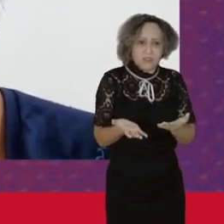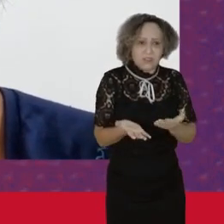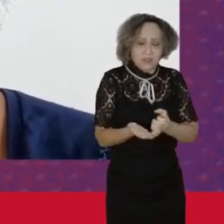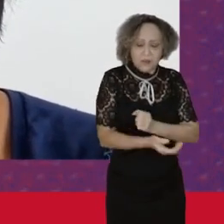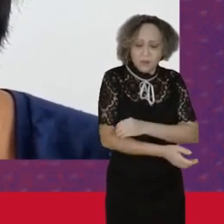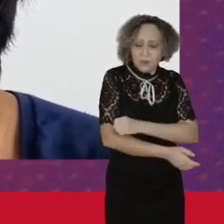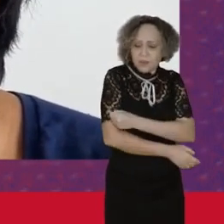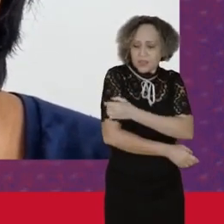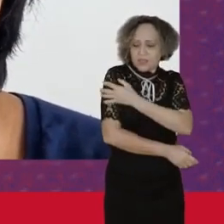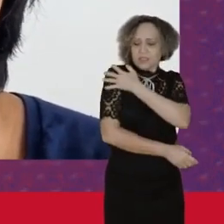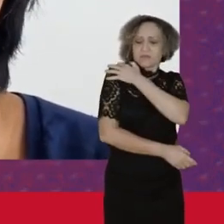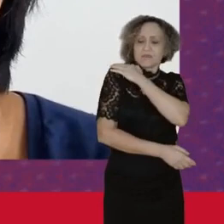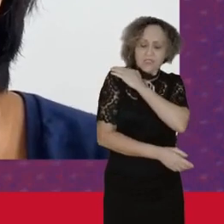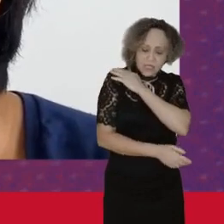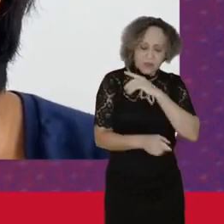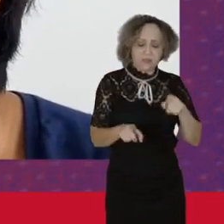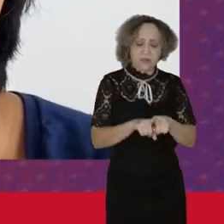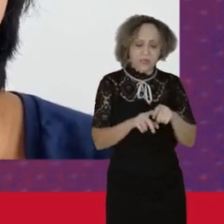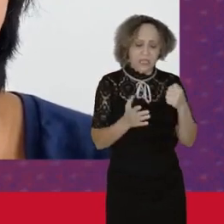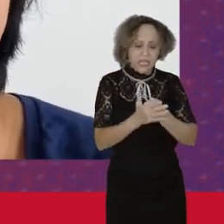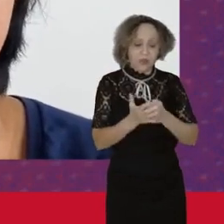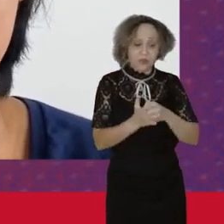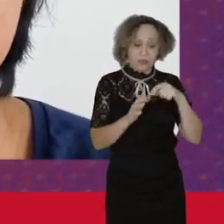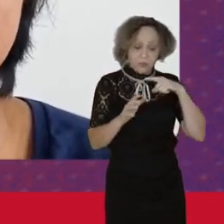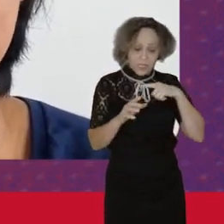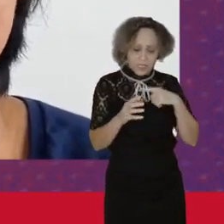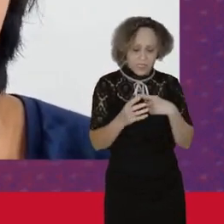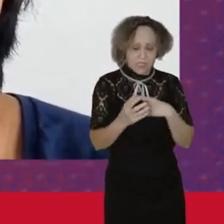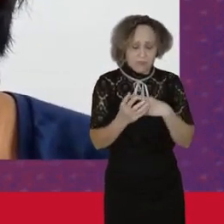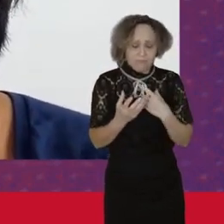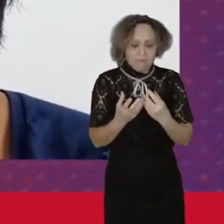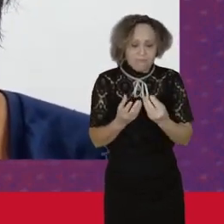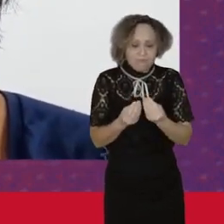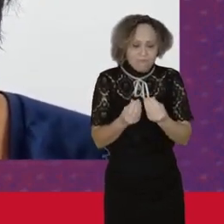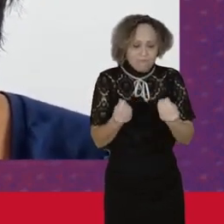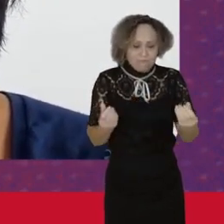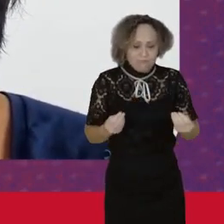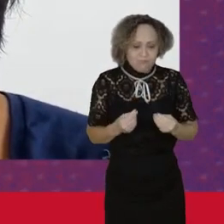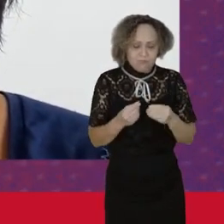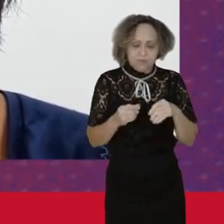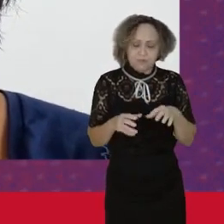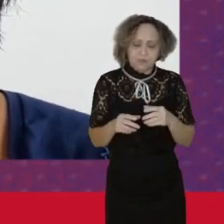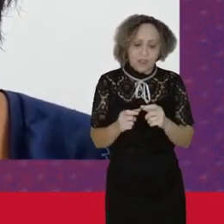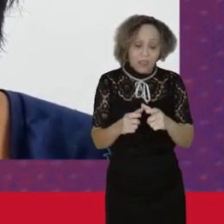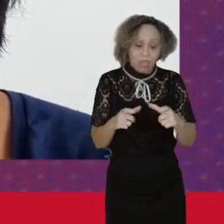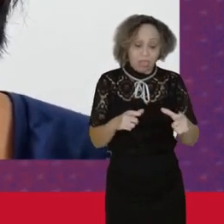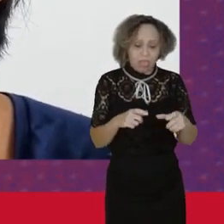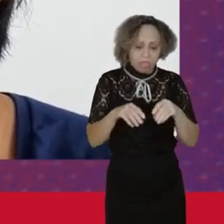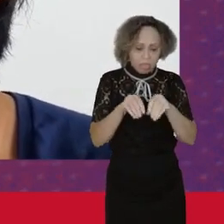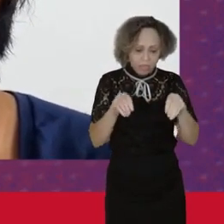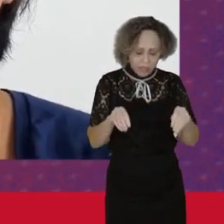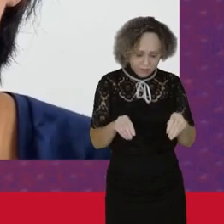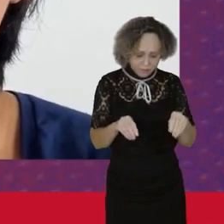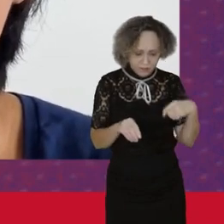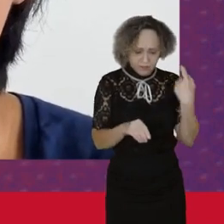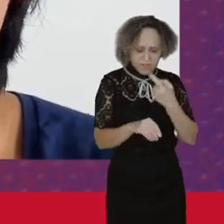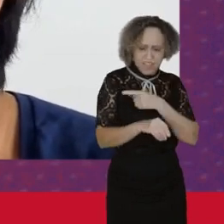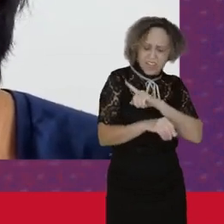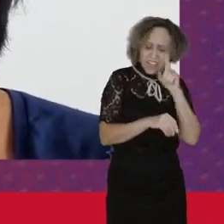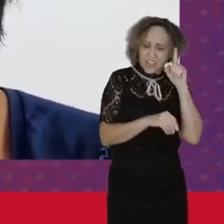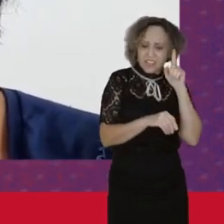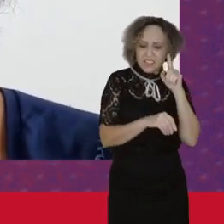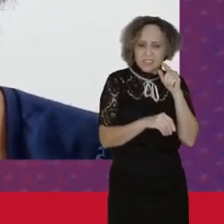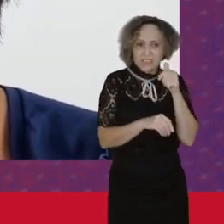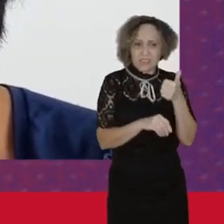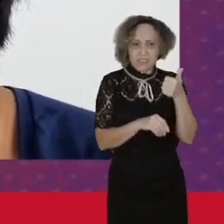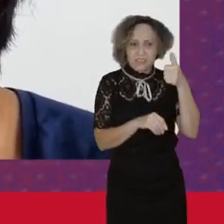que em 1986 nós elegemos a Assembleia Constituinte com a tarefa de escrever a Carta Magna,